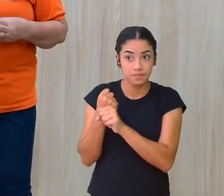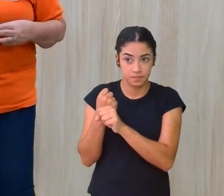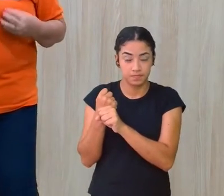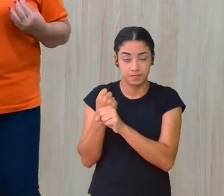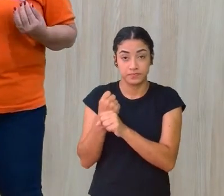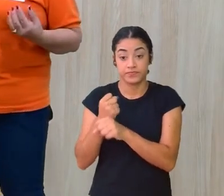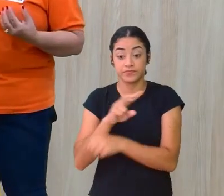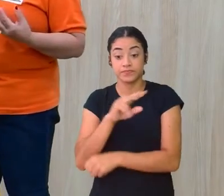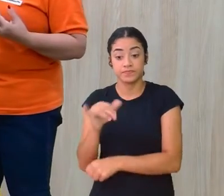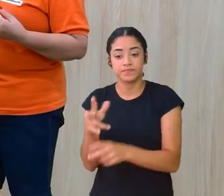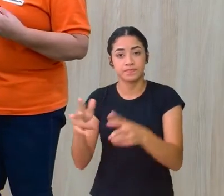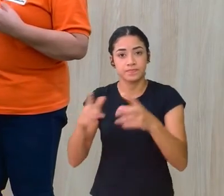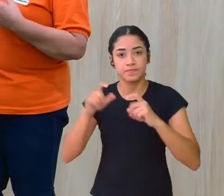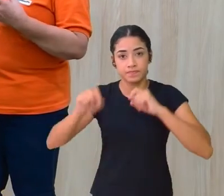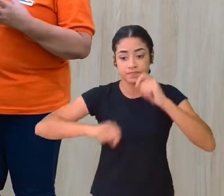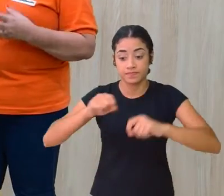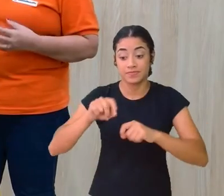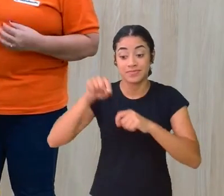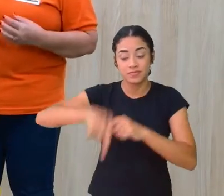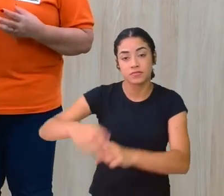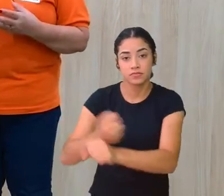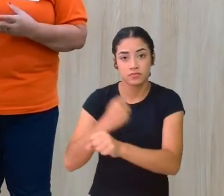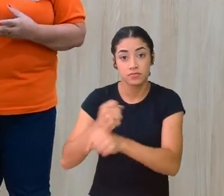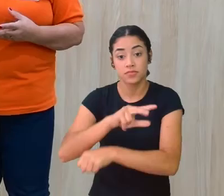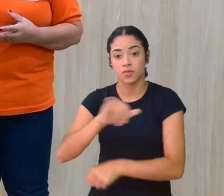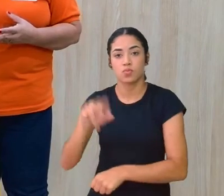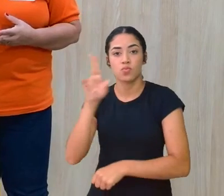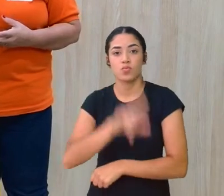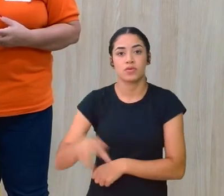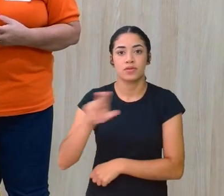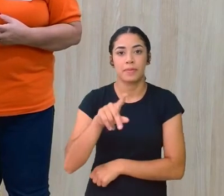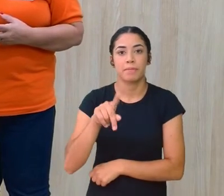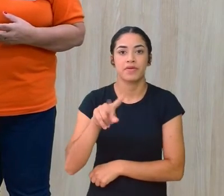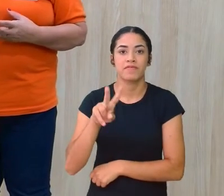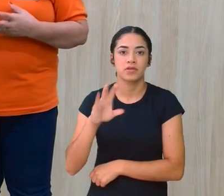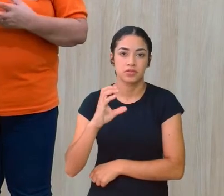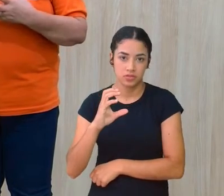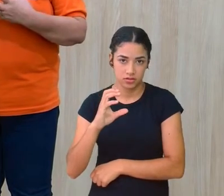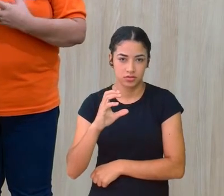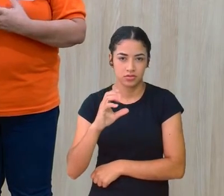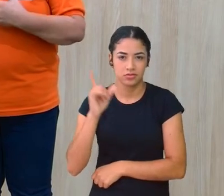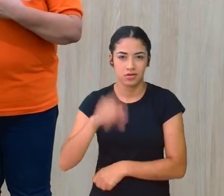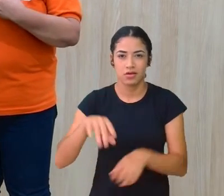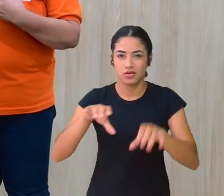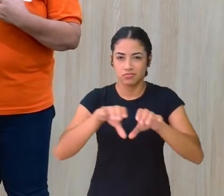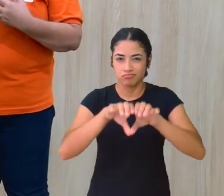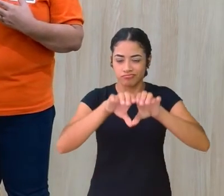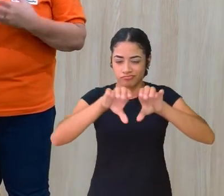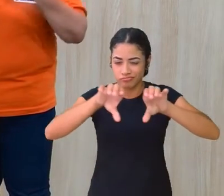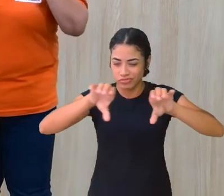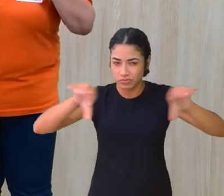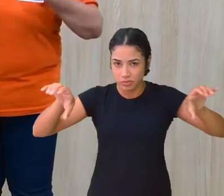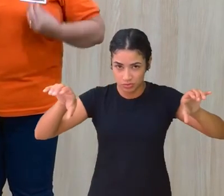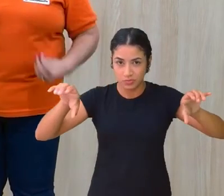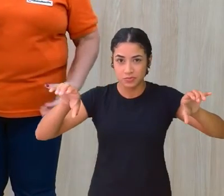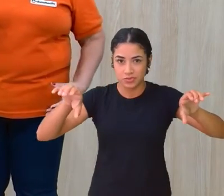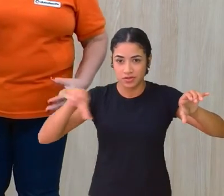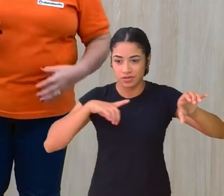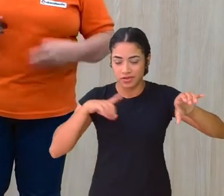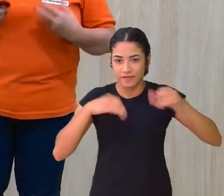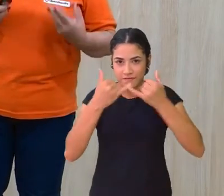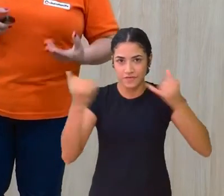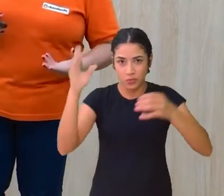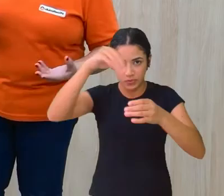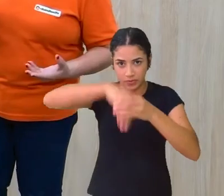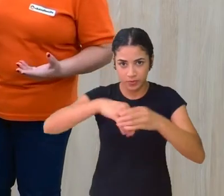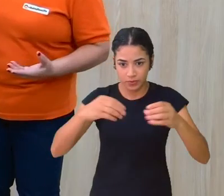vai ver que nas construções são usados o PVC, que muitas vezes são aqueles caninhos que vão ser colocados por onde os fios vão